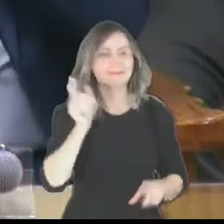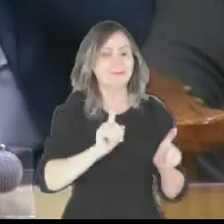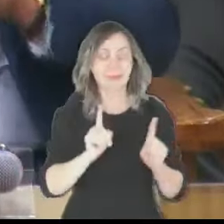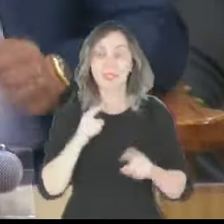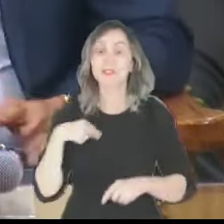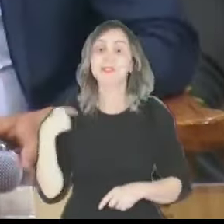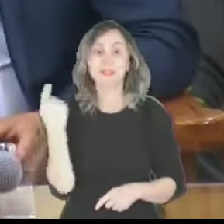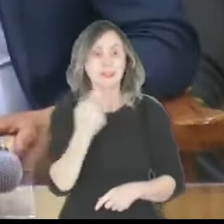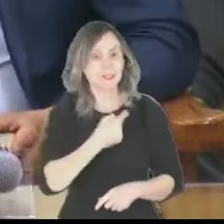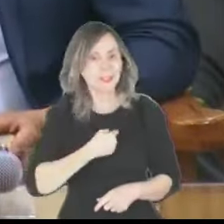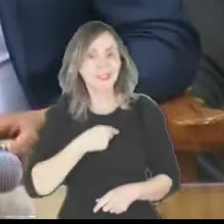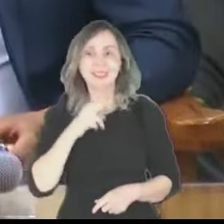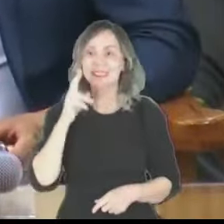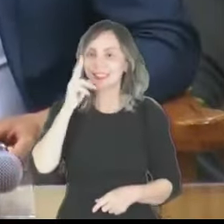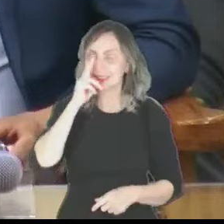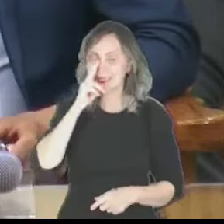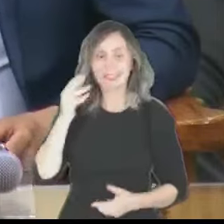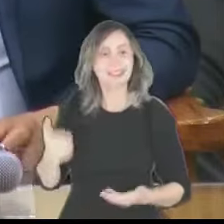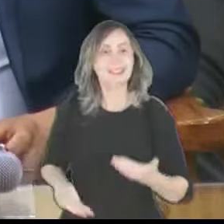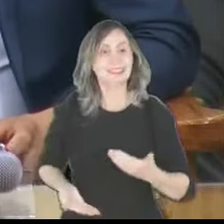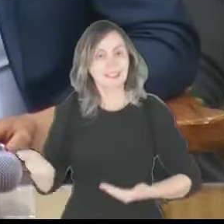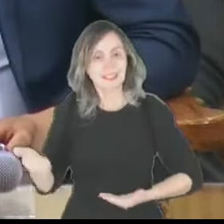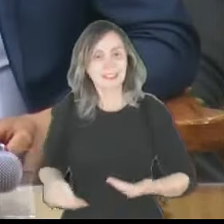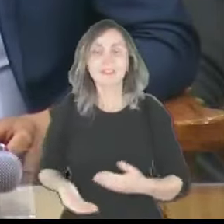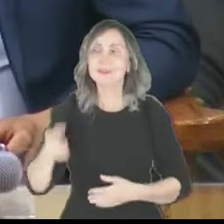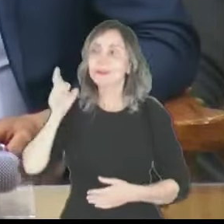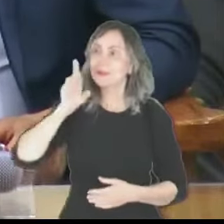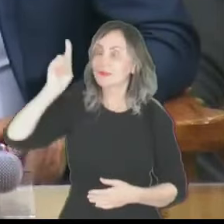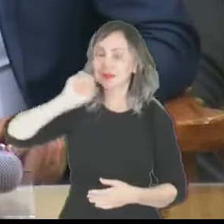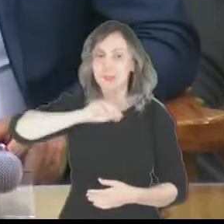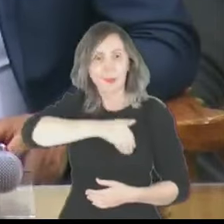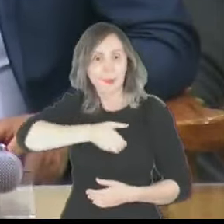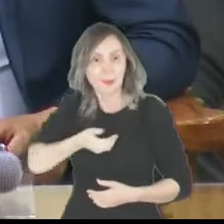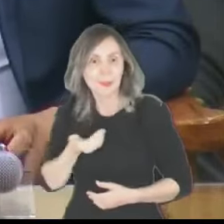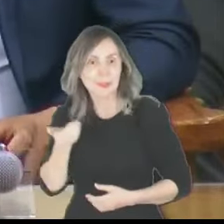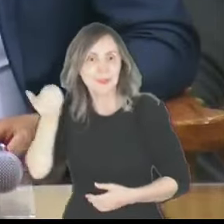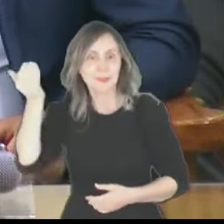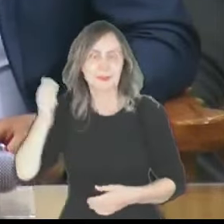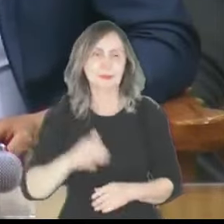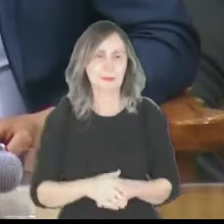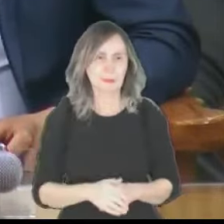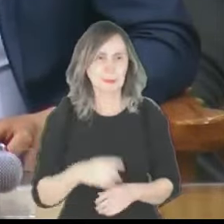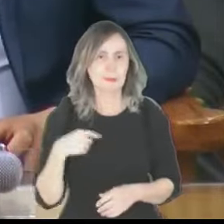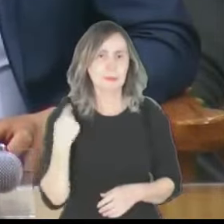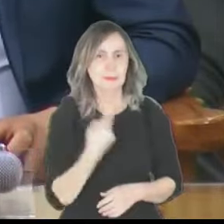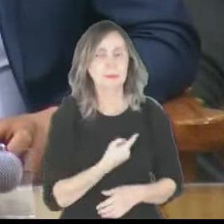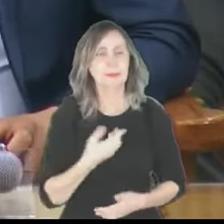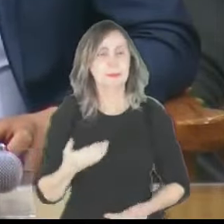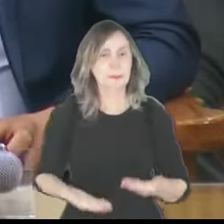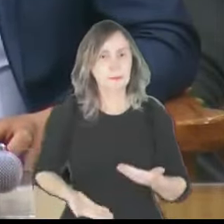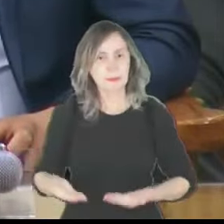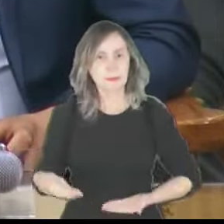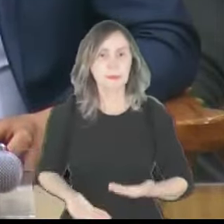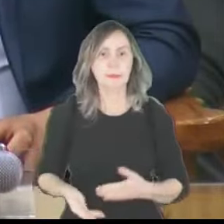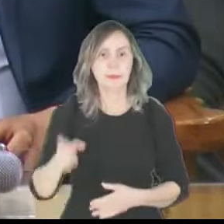servimos a Deus. E nós não servimos a Deus apenas no culto, nós servimos a Deus